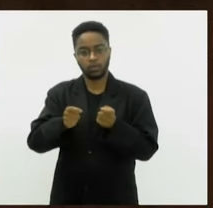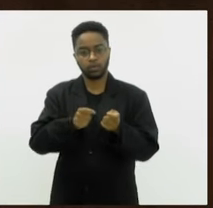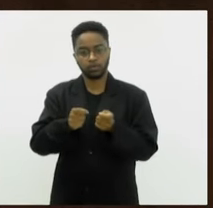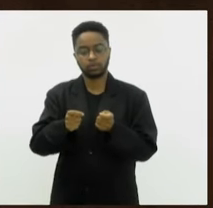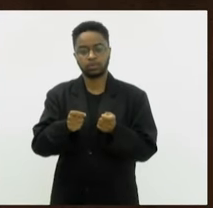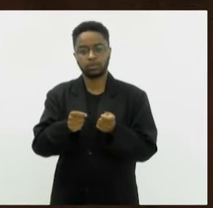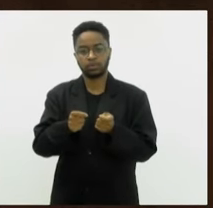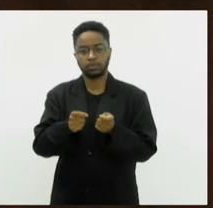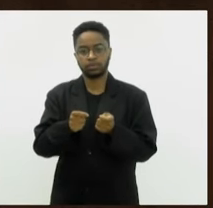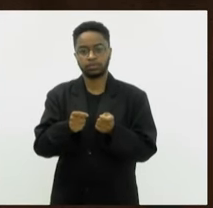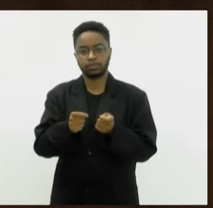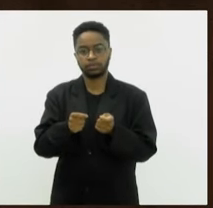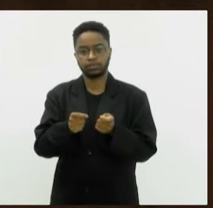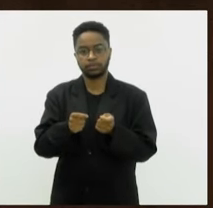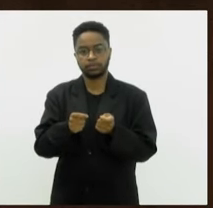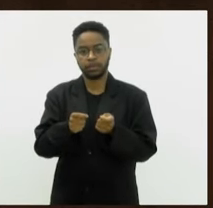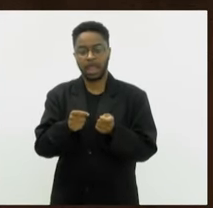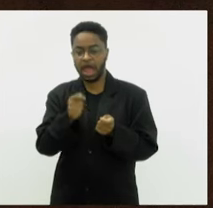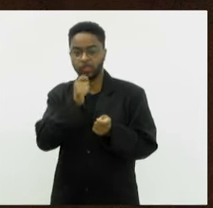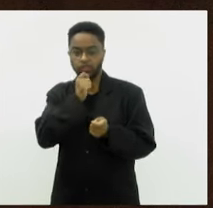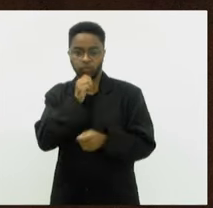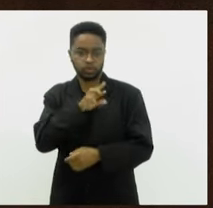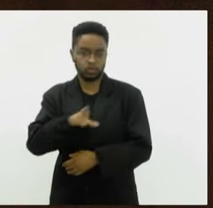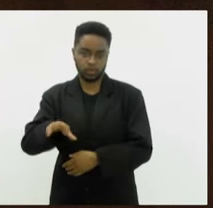não tem sido em vão.